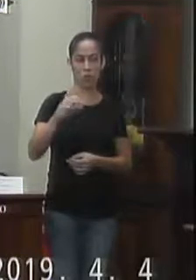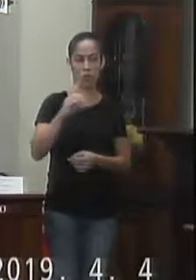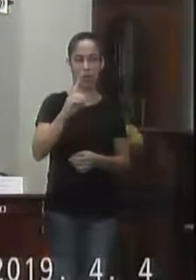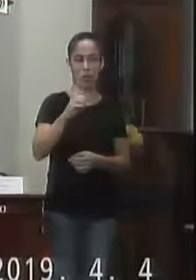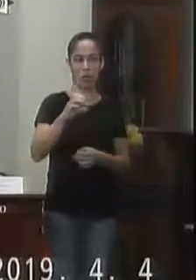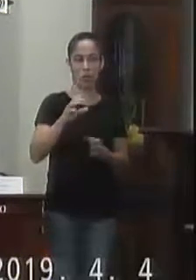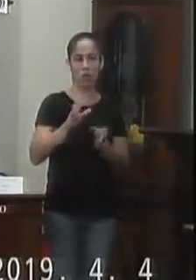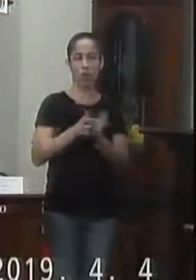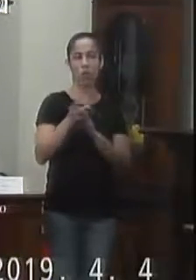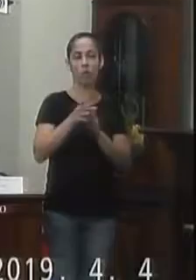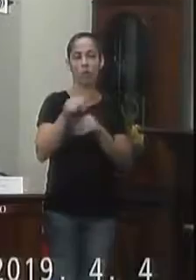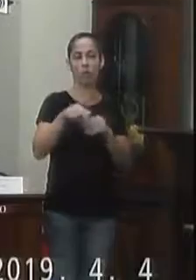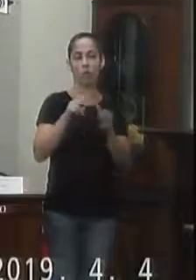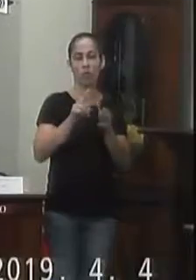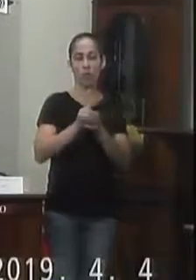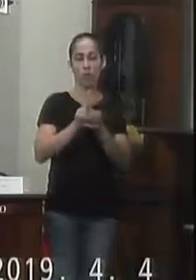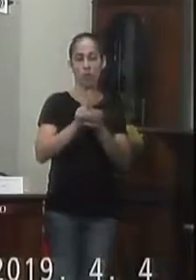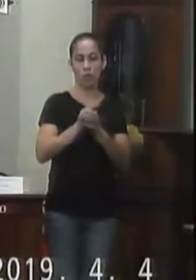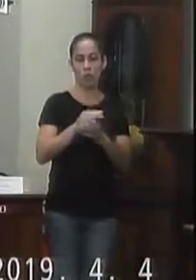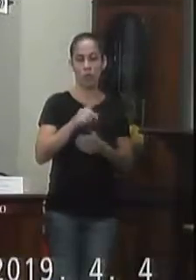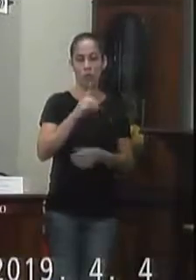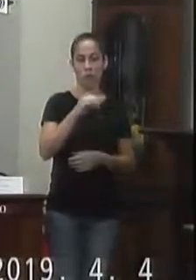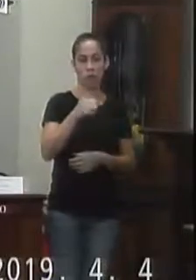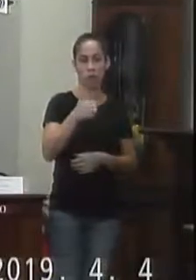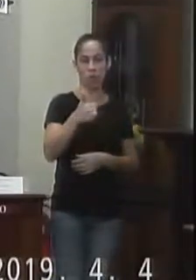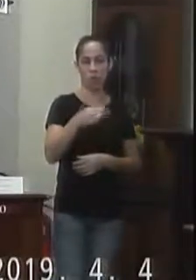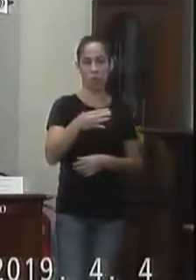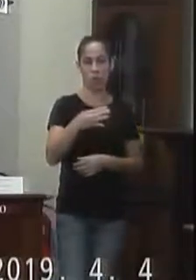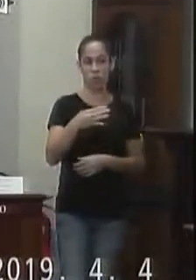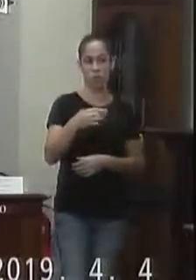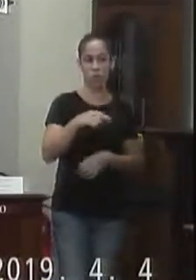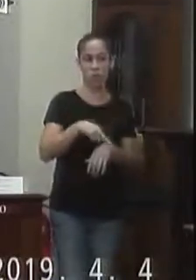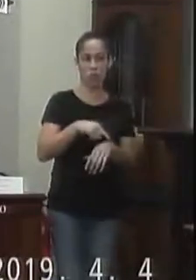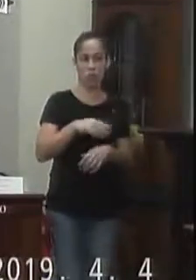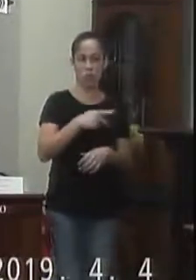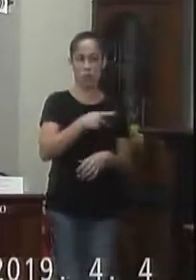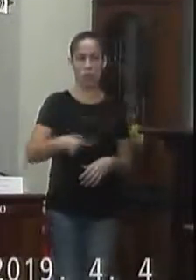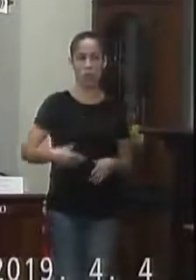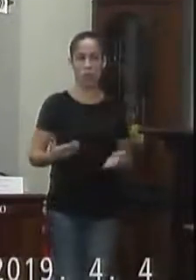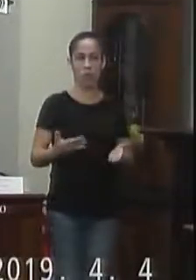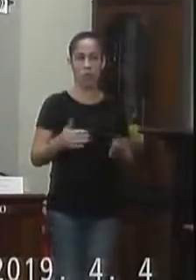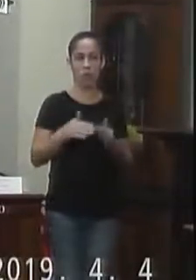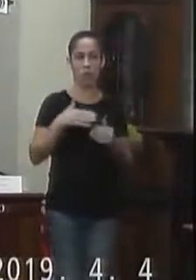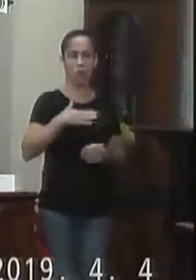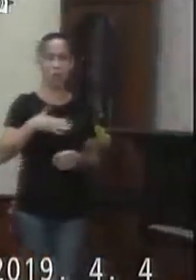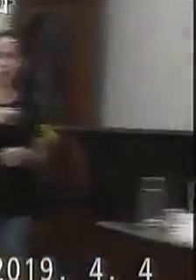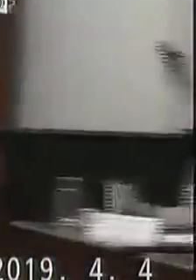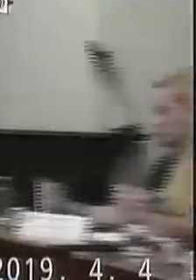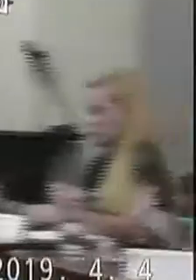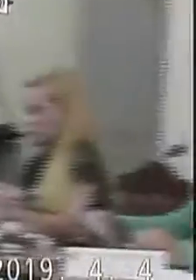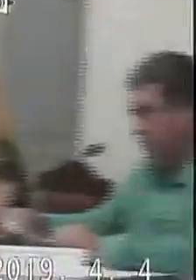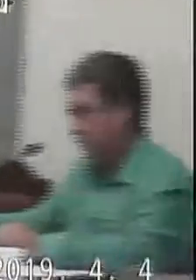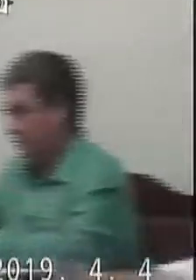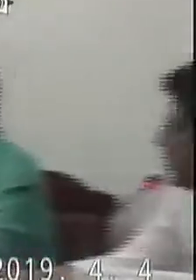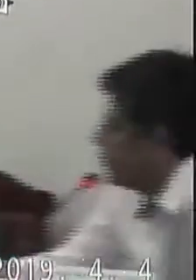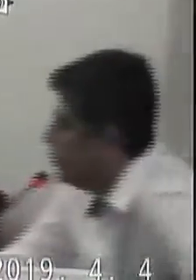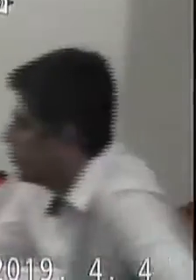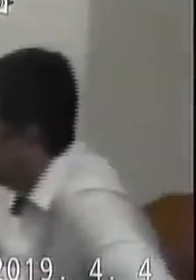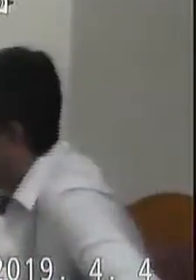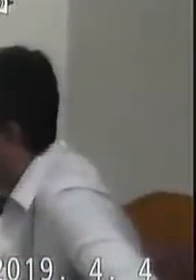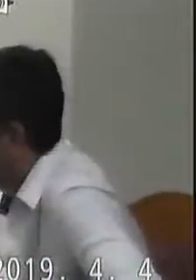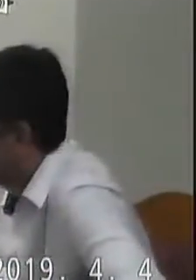na Secretaria de Cultura de Valença, às 14 horas. Presidente, pela ordem, gostaria de fazer um requerimento de encaminhamento do meu nome para